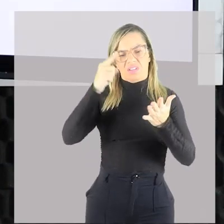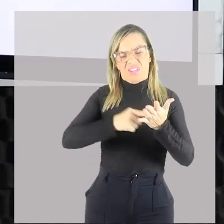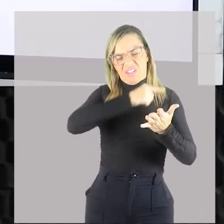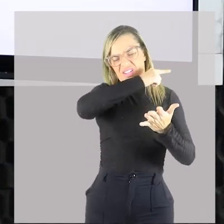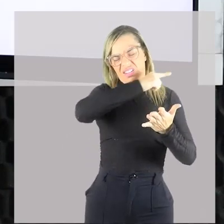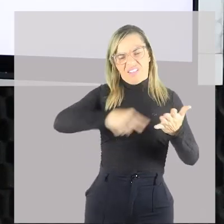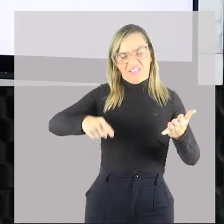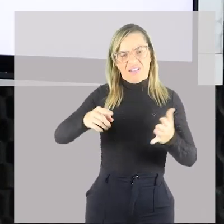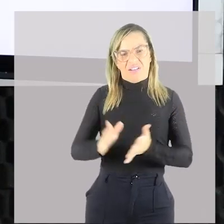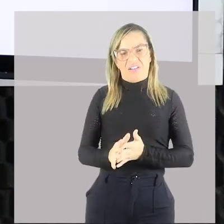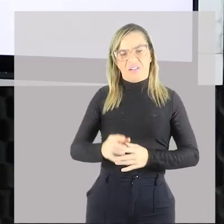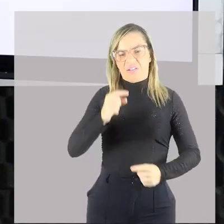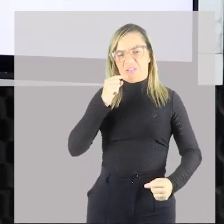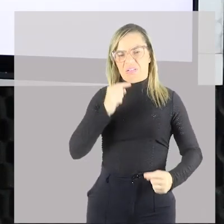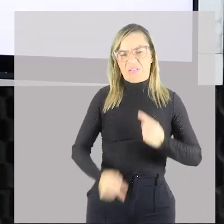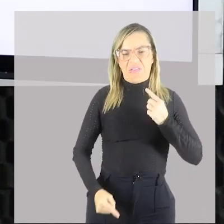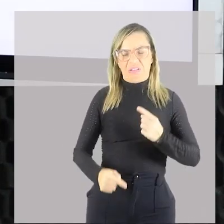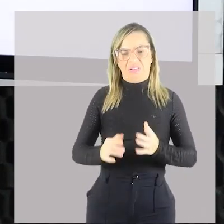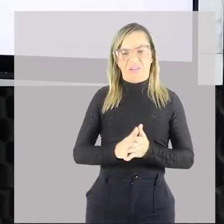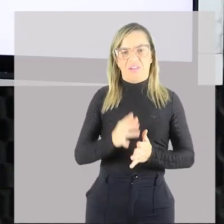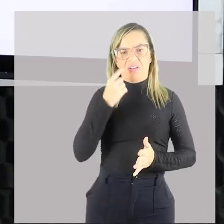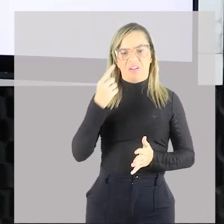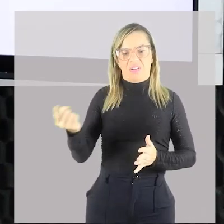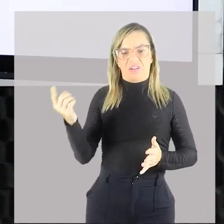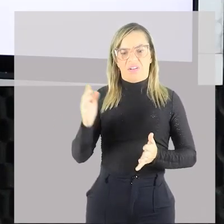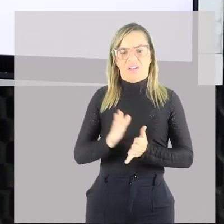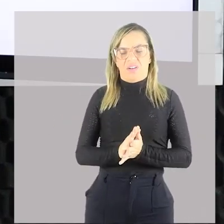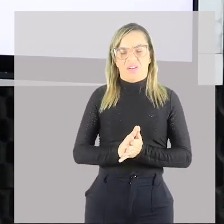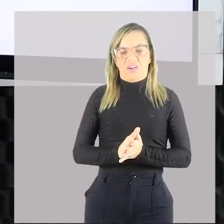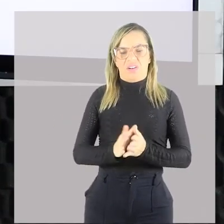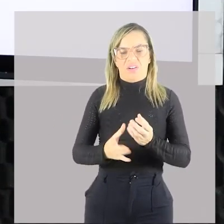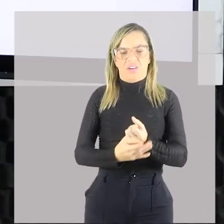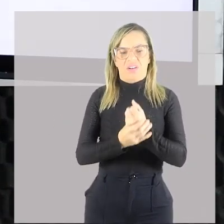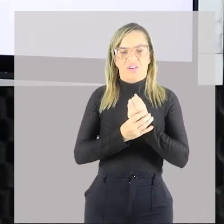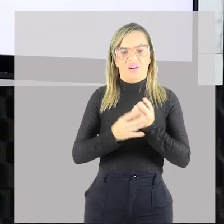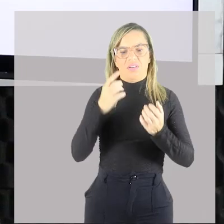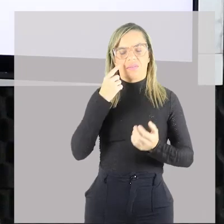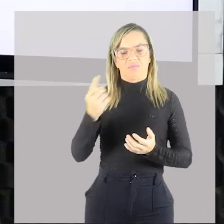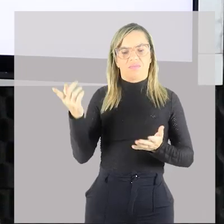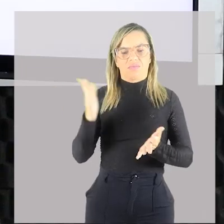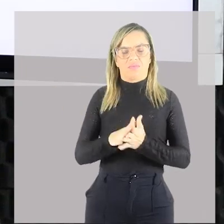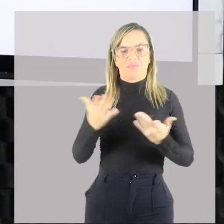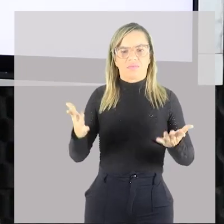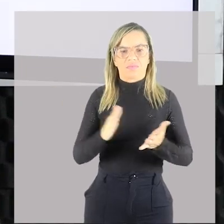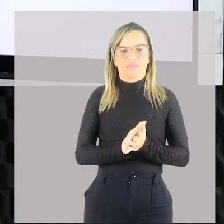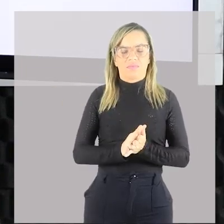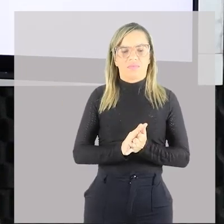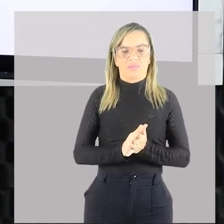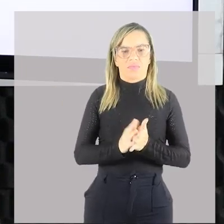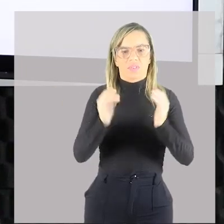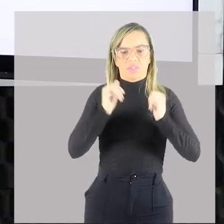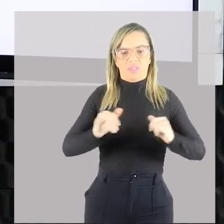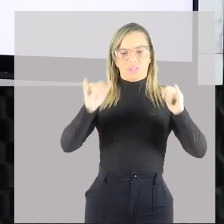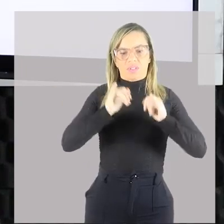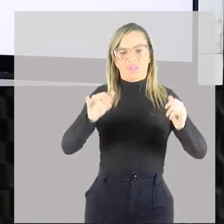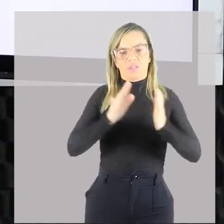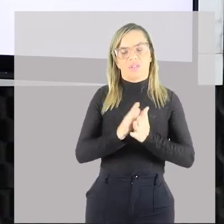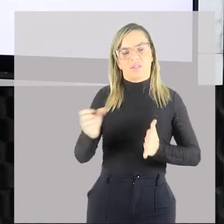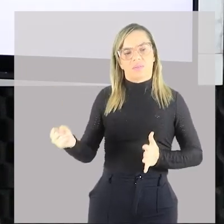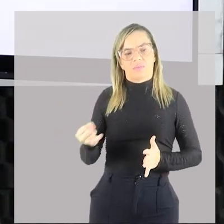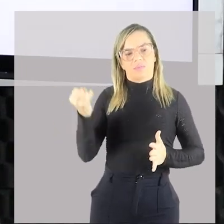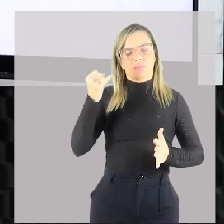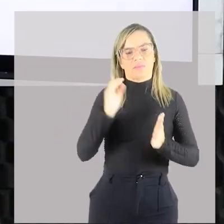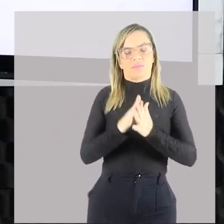entre condenar o absolutismo e resgatar o absolutismo, o que vocês acham? Olha só, nós temos aqui grandes informações importantes.